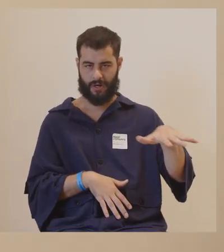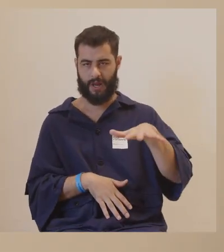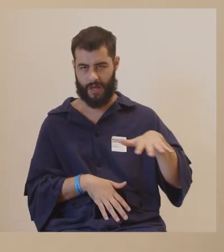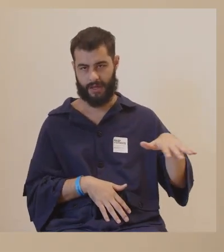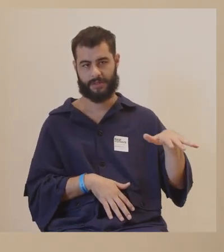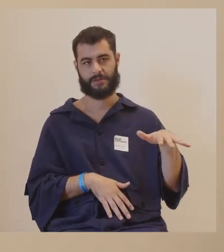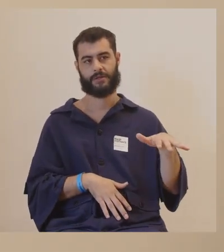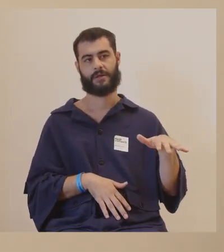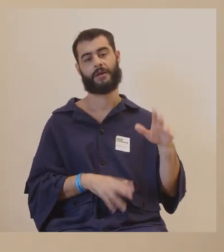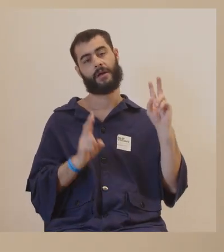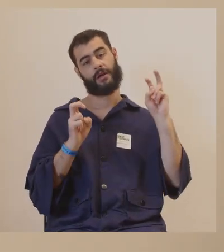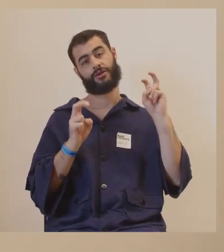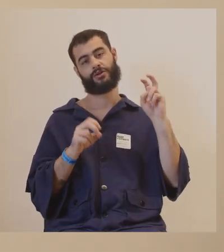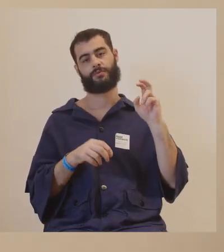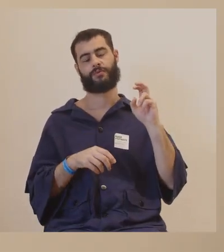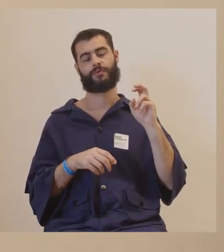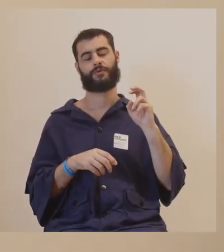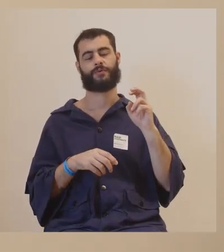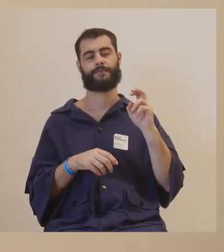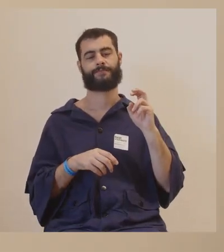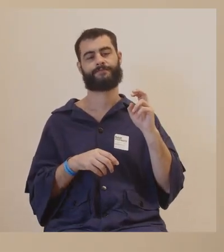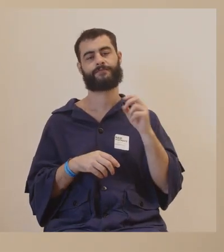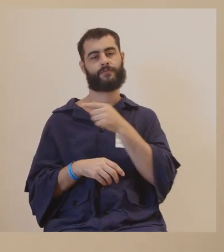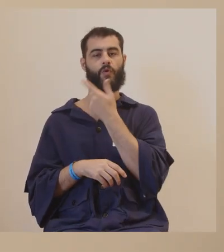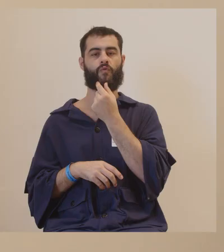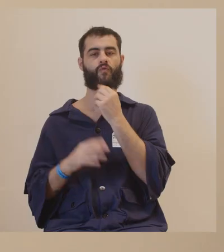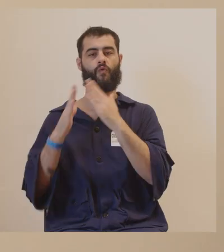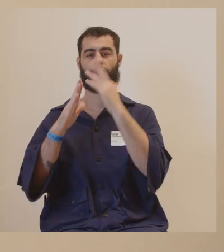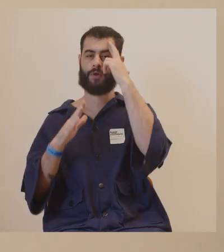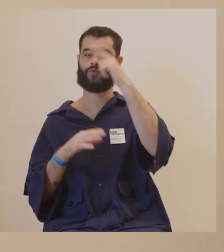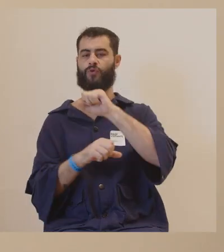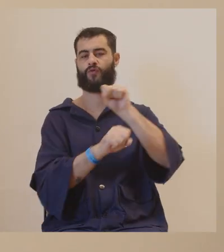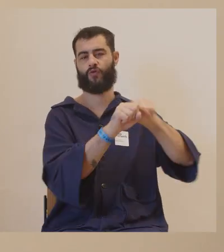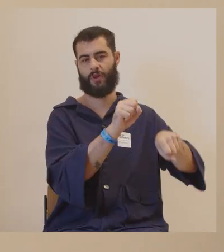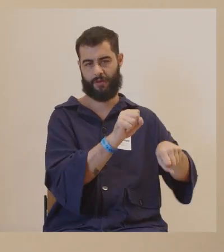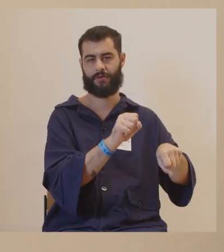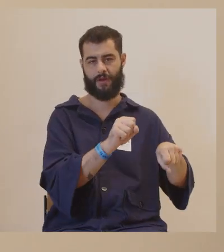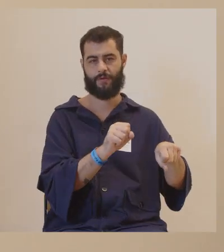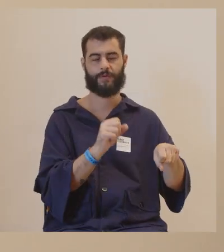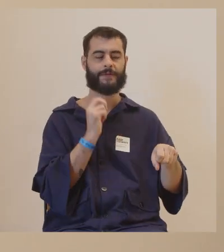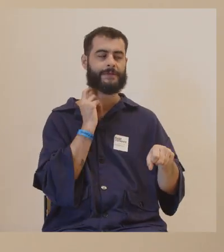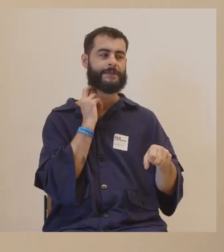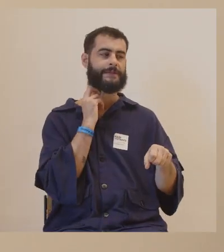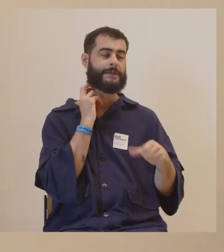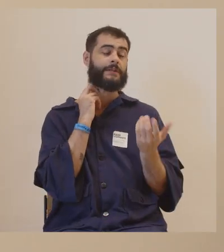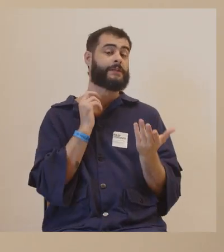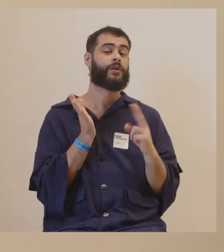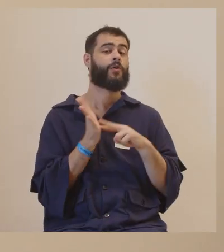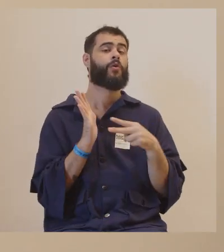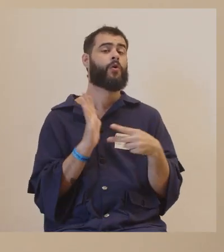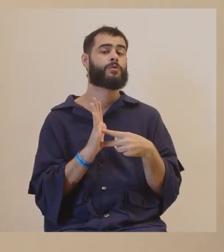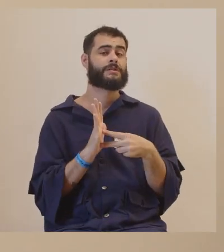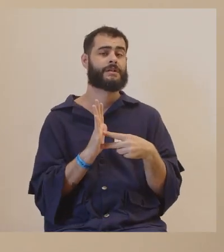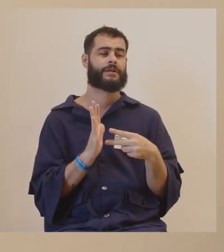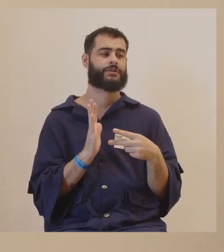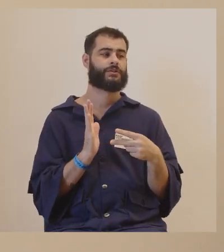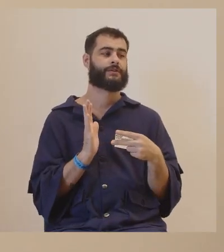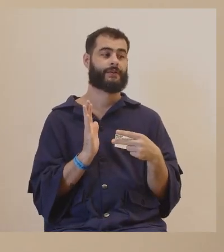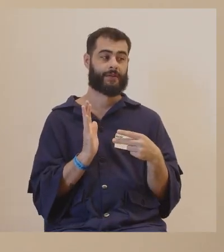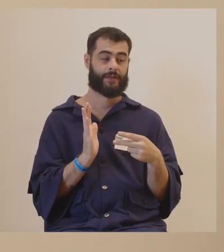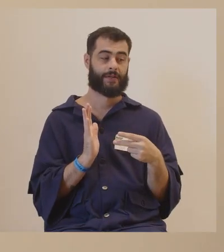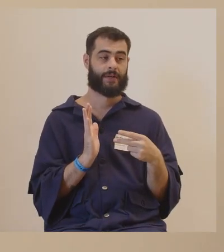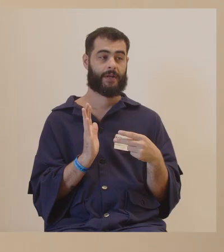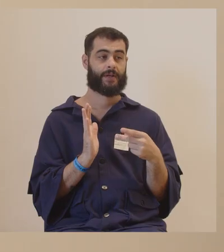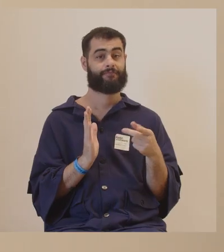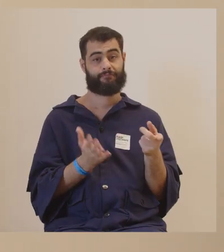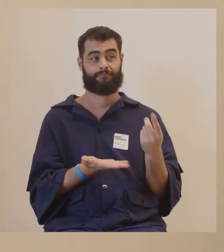todas as lentes, violentada pelo dono da casa. Né? Então, ou seja, isso está aí. Né? E um